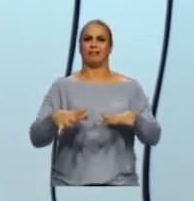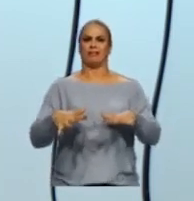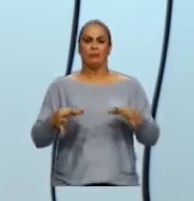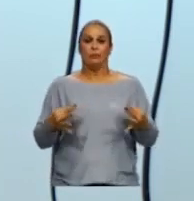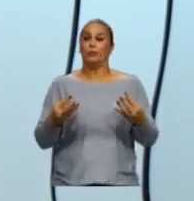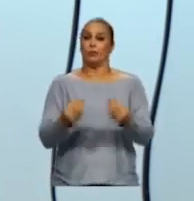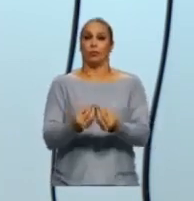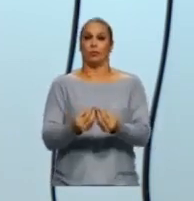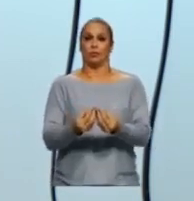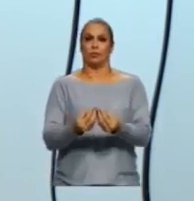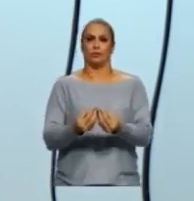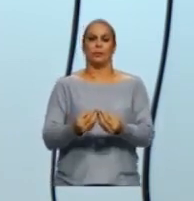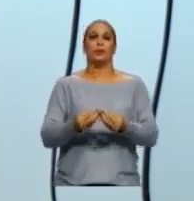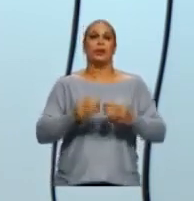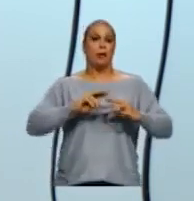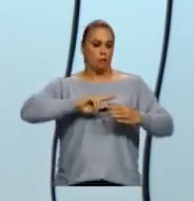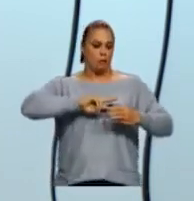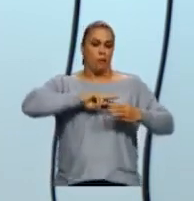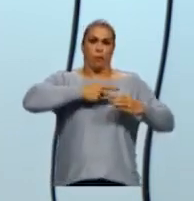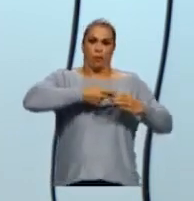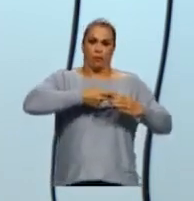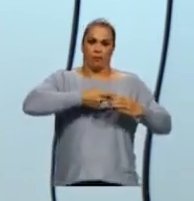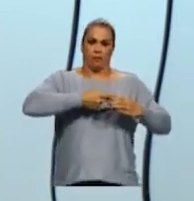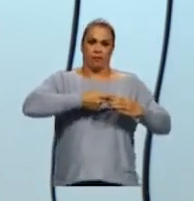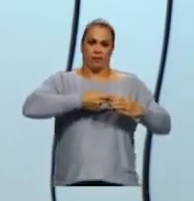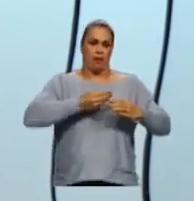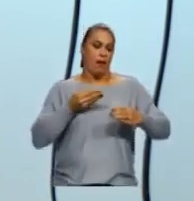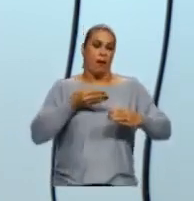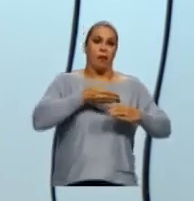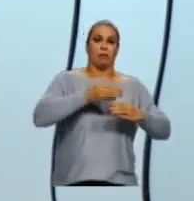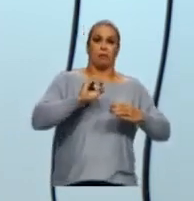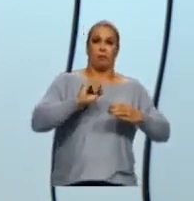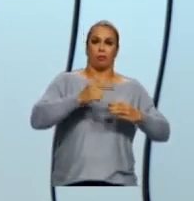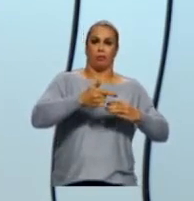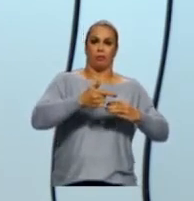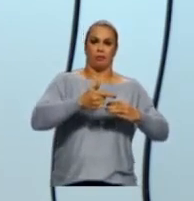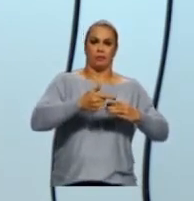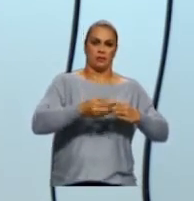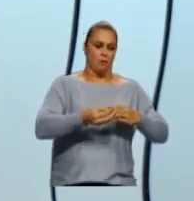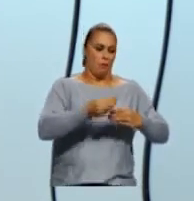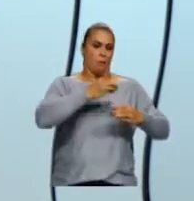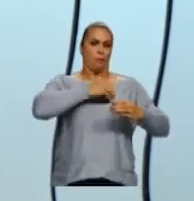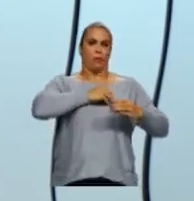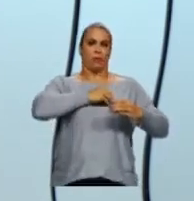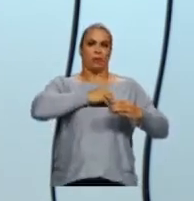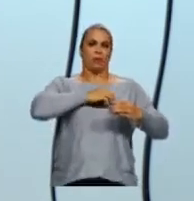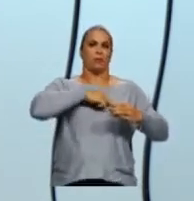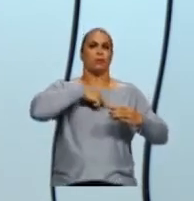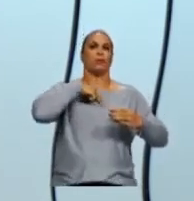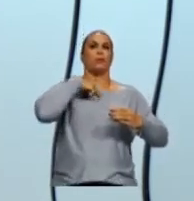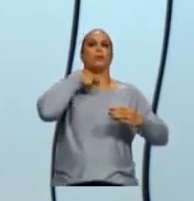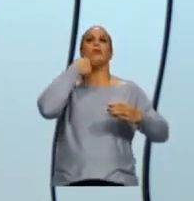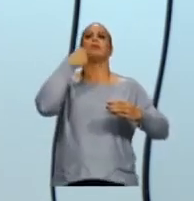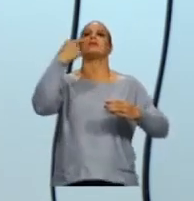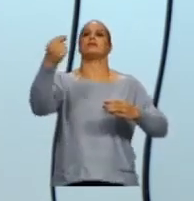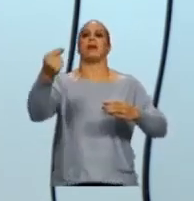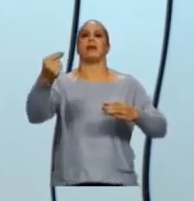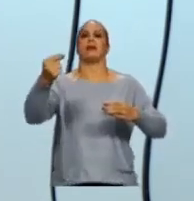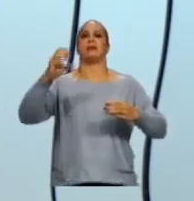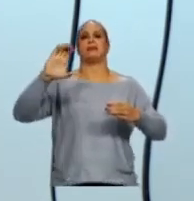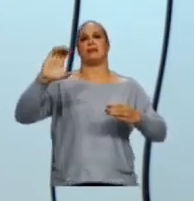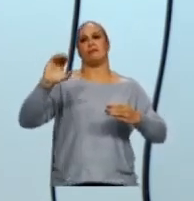o ambiente pela expiração. Agora você está entendendo por que você respira